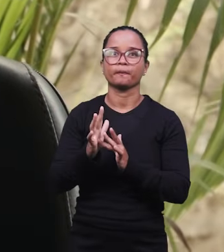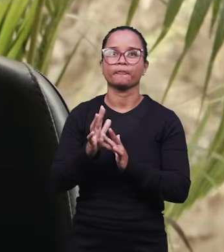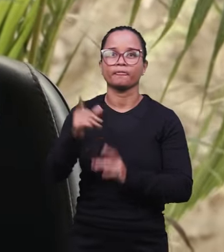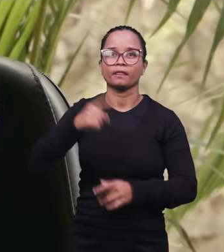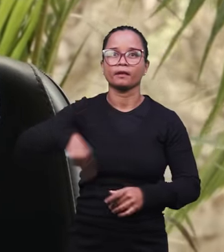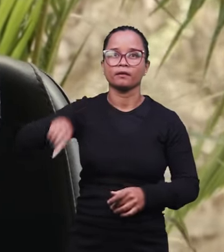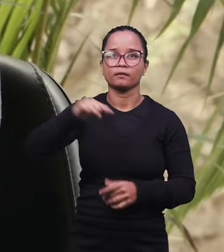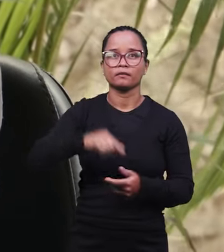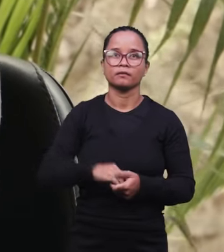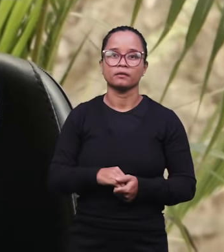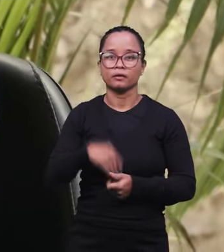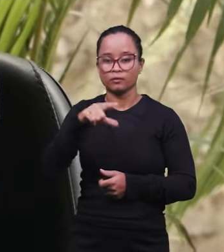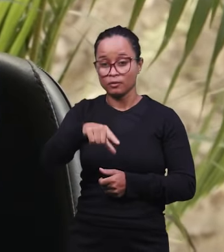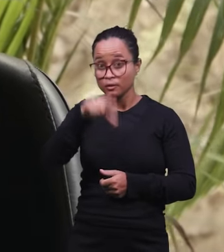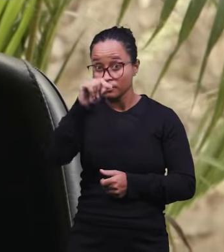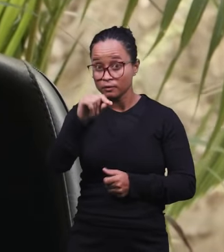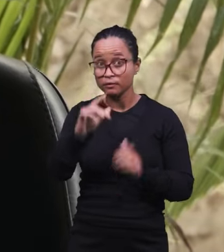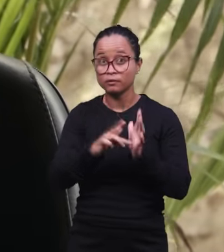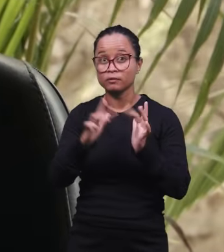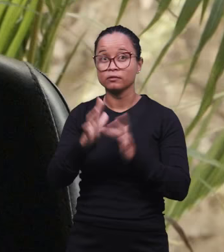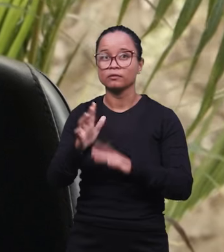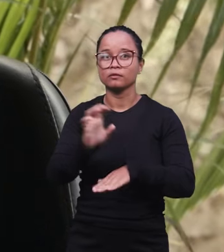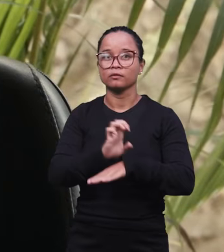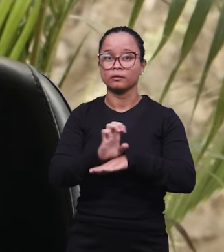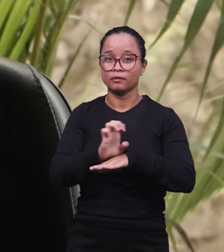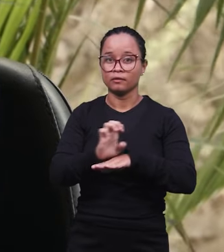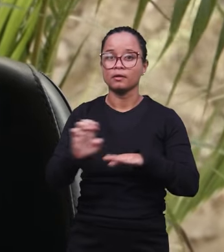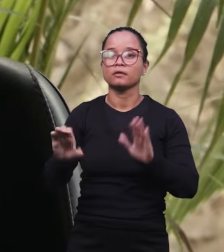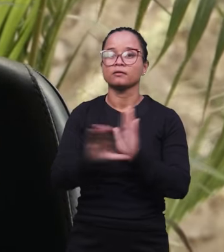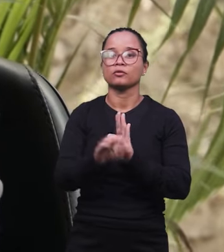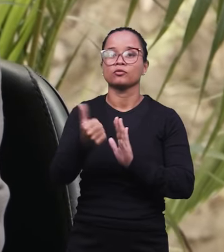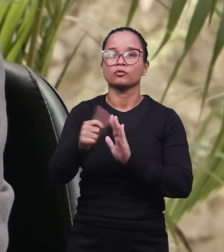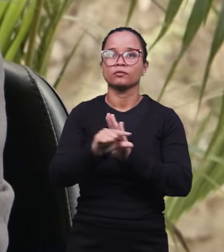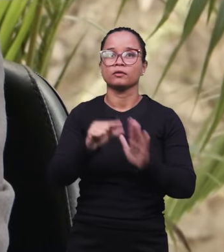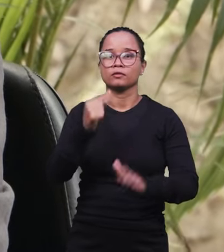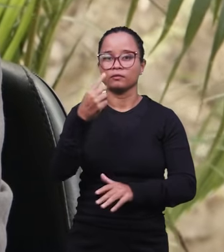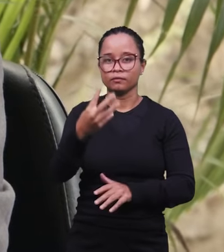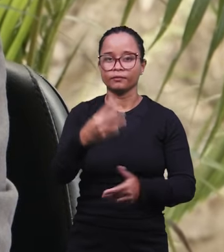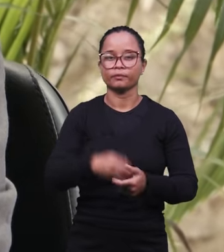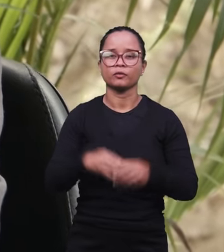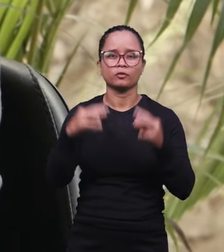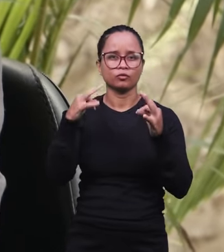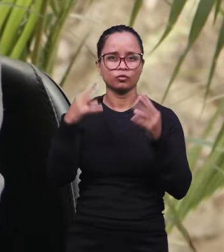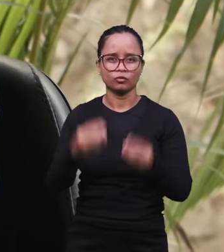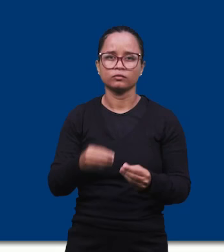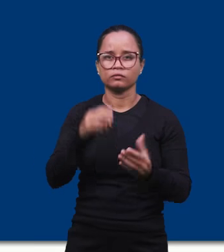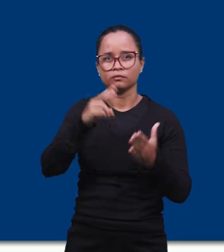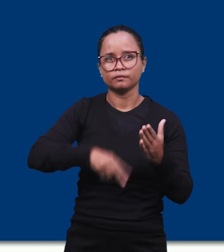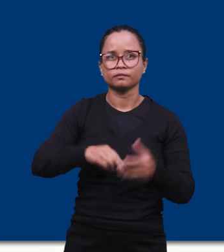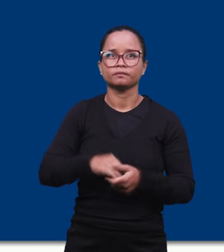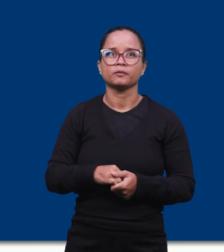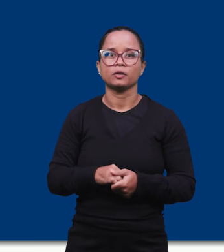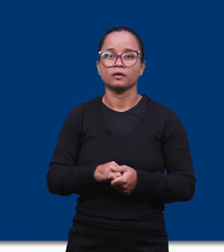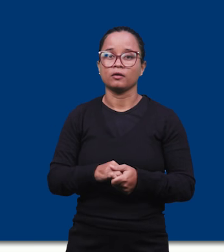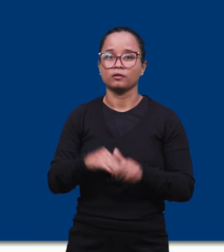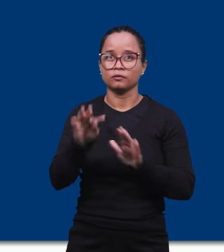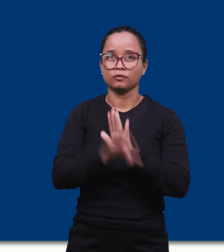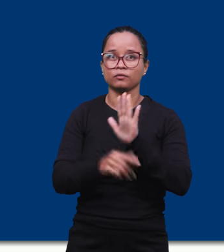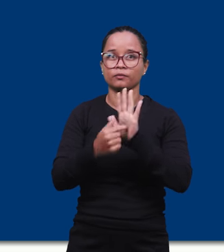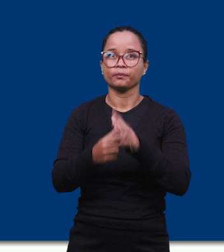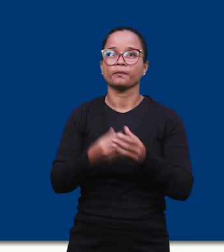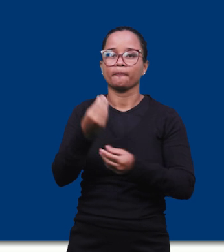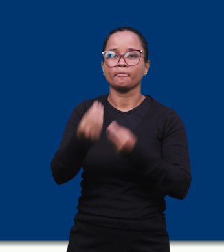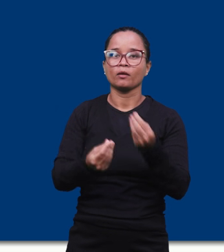aqui, nós somos eleitos em Jesus. O texto é Efésios 1:4. Vamos ler o texto todos juntos. Como